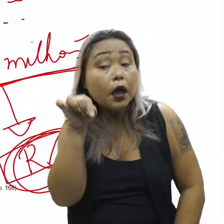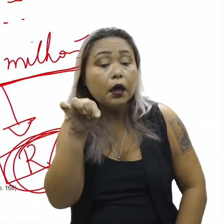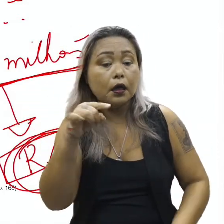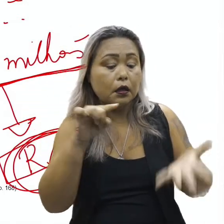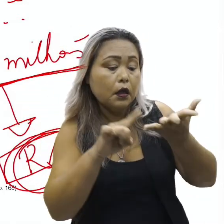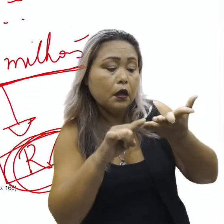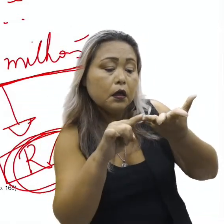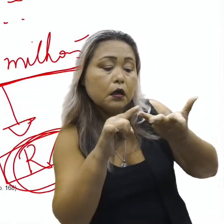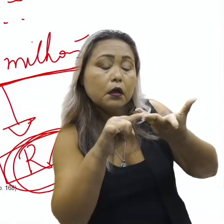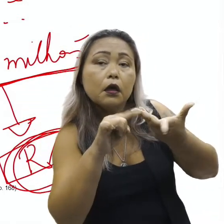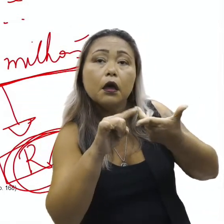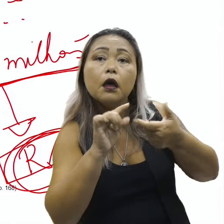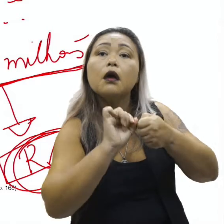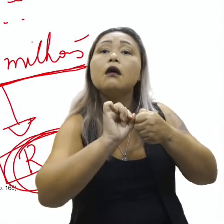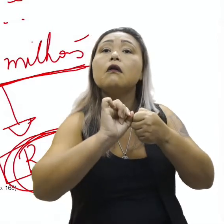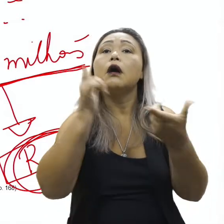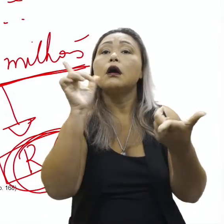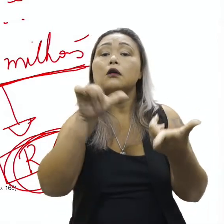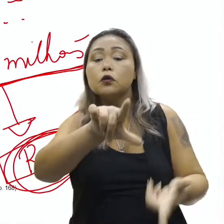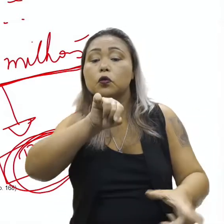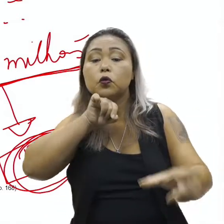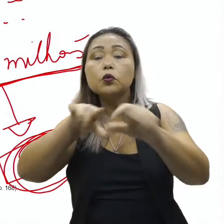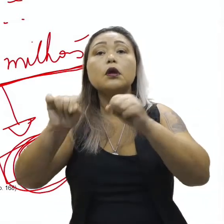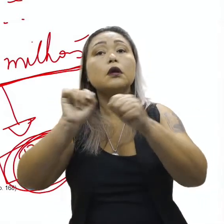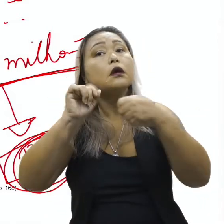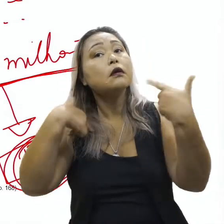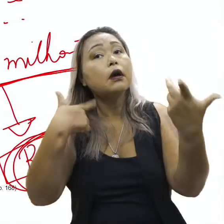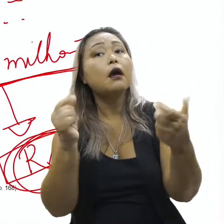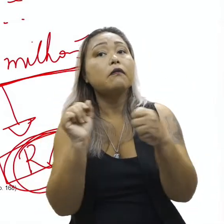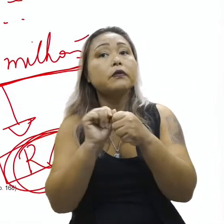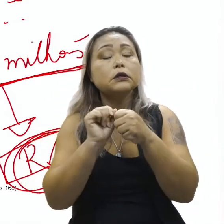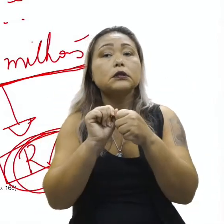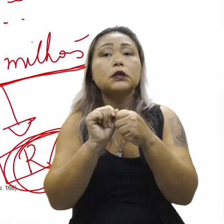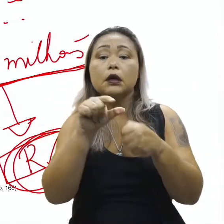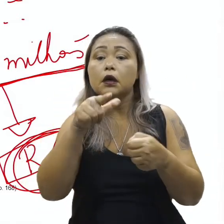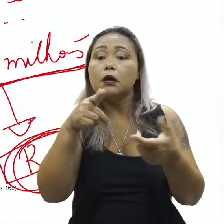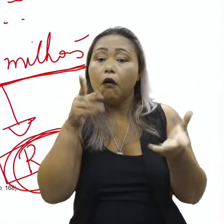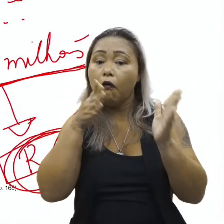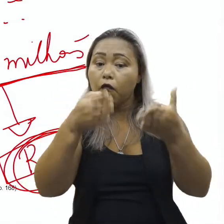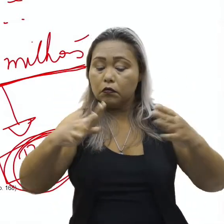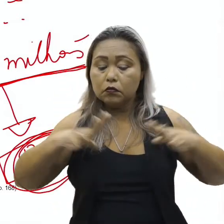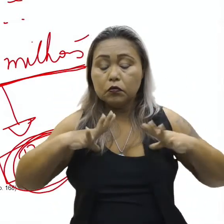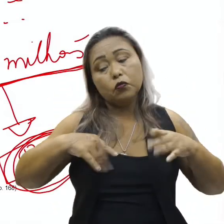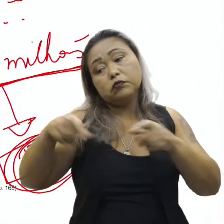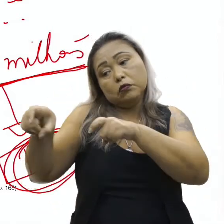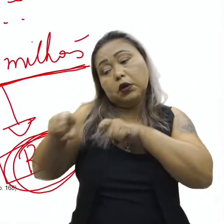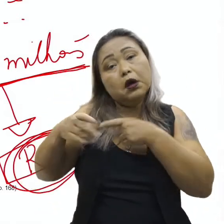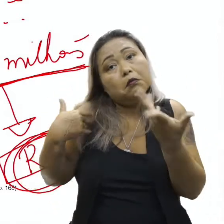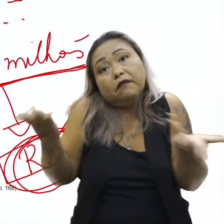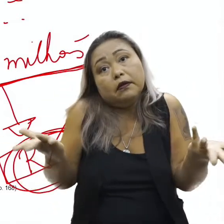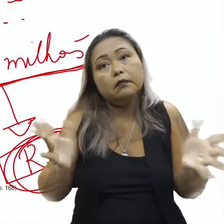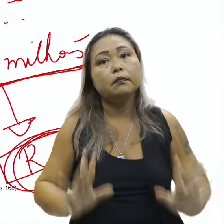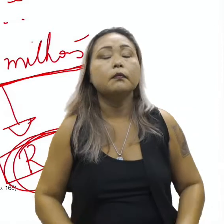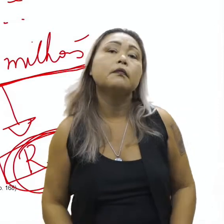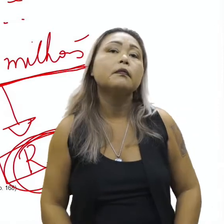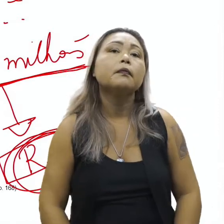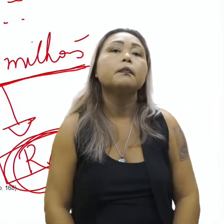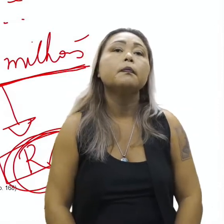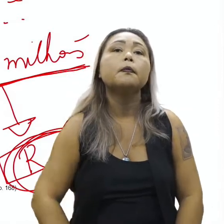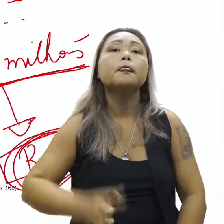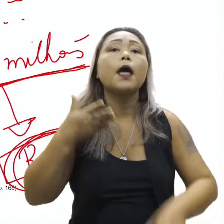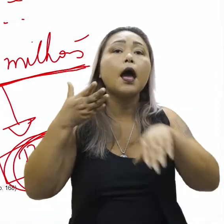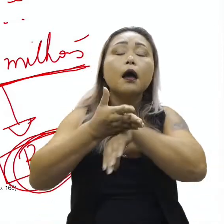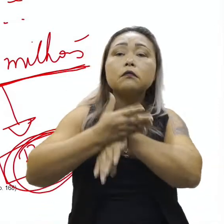acontecer com as questões coletivas da cidade, ok? Da cidade, do campo, enfim. A participação